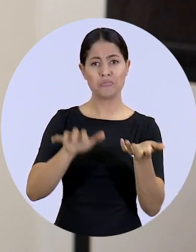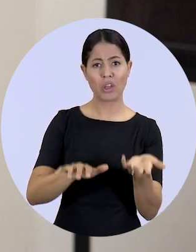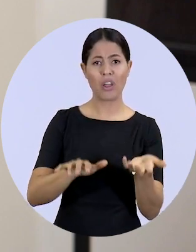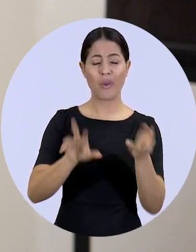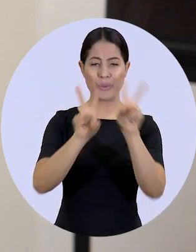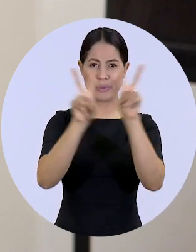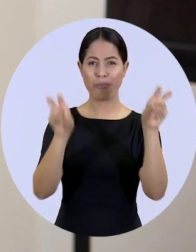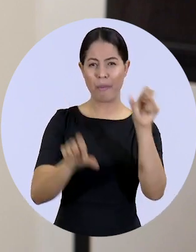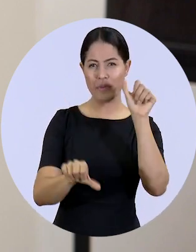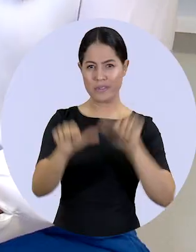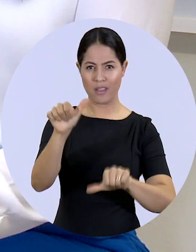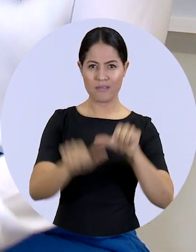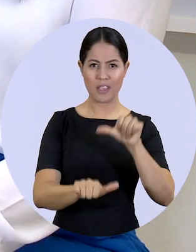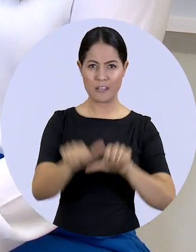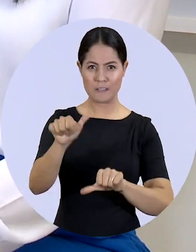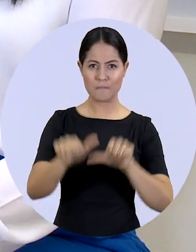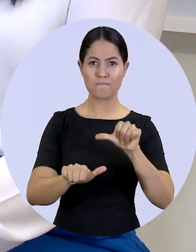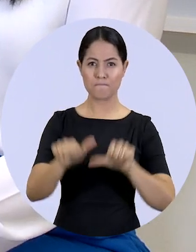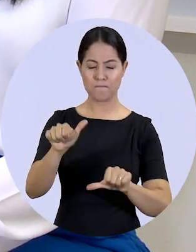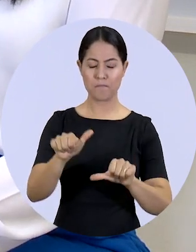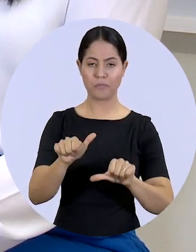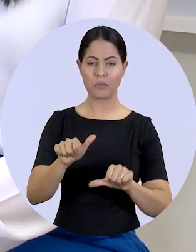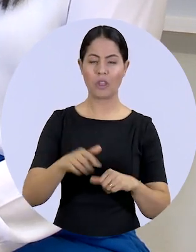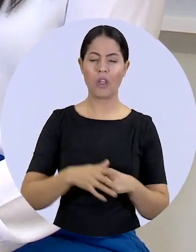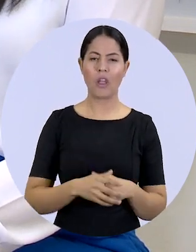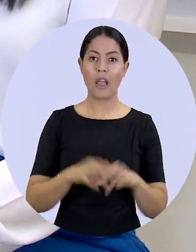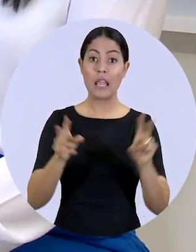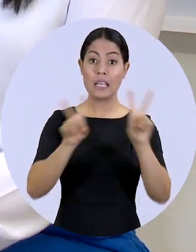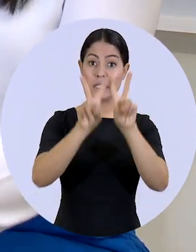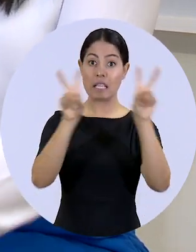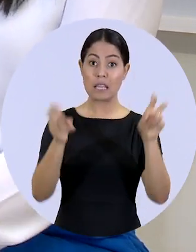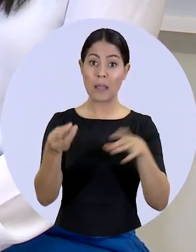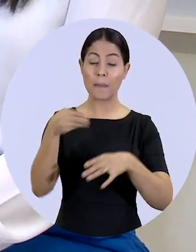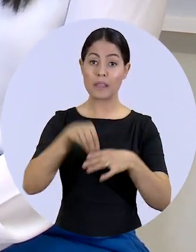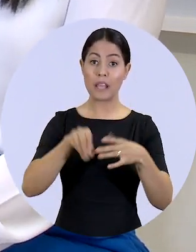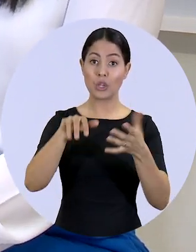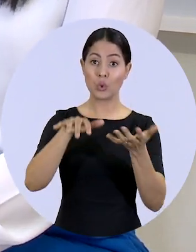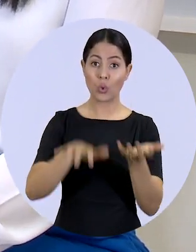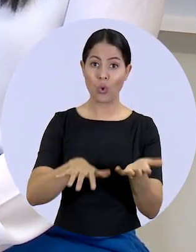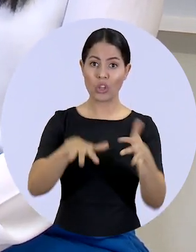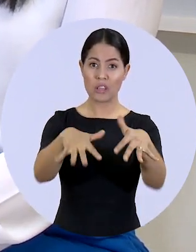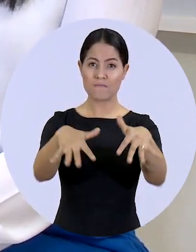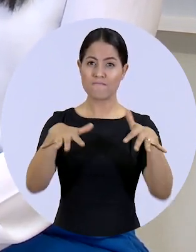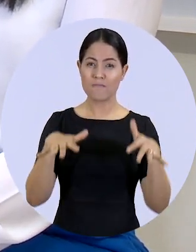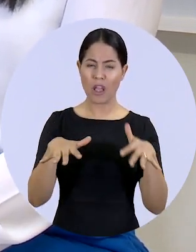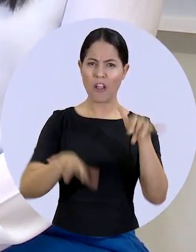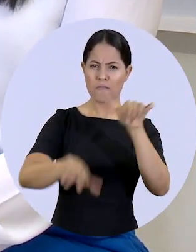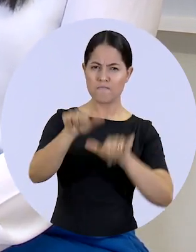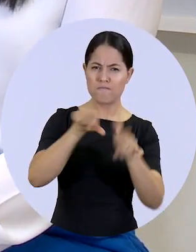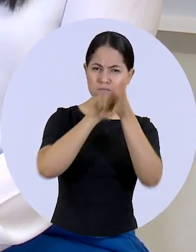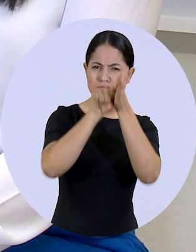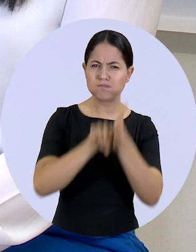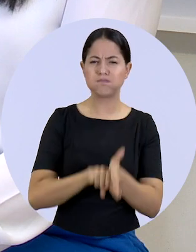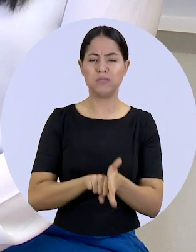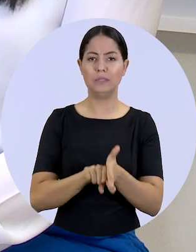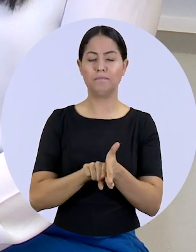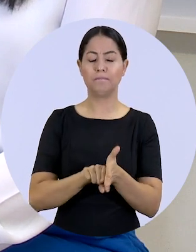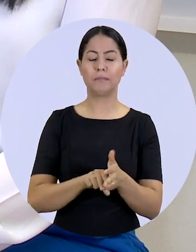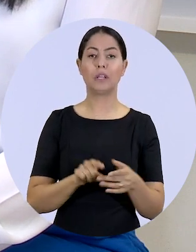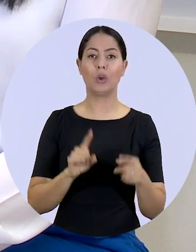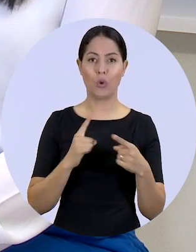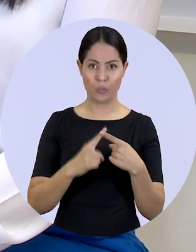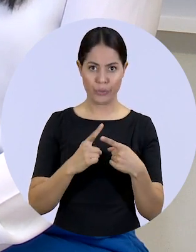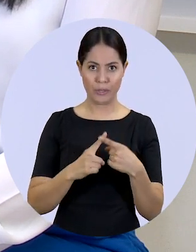o tema, houve um recrudescimento desse tema dentro do Congresso Nacional. Veja bem, em primeiro lugar, há